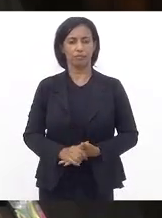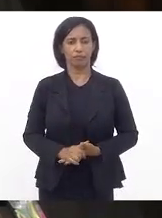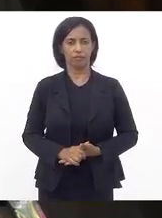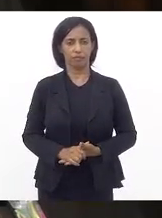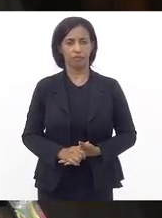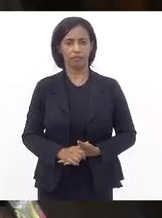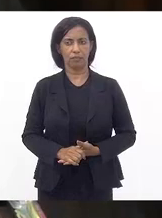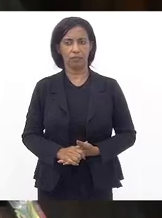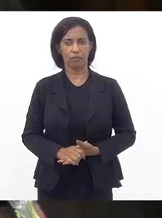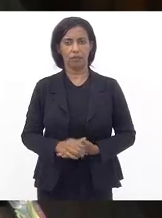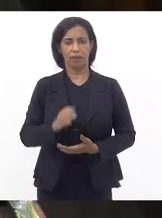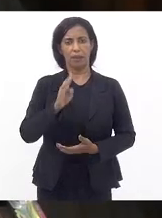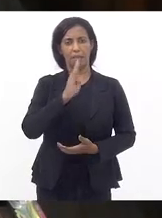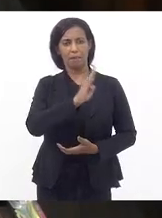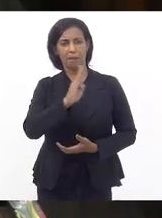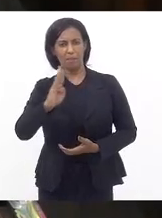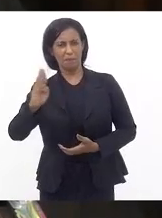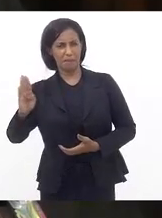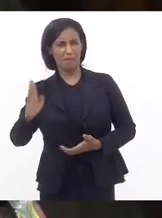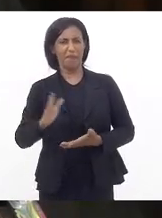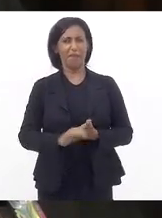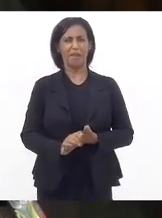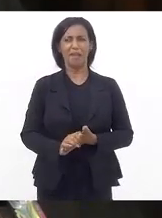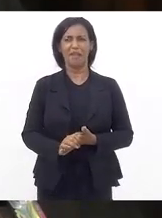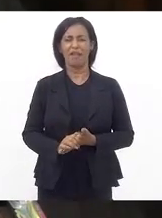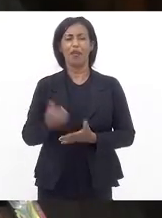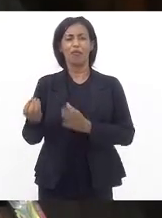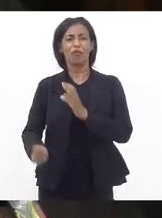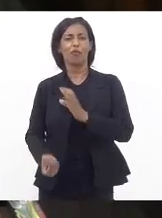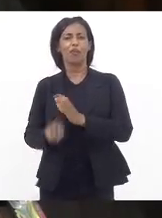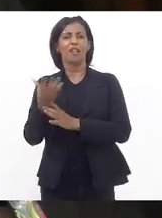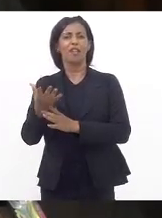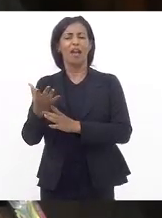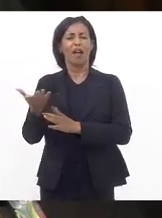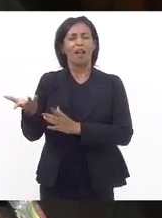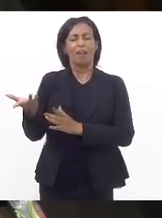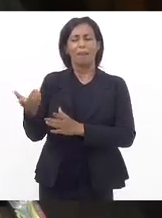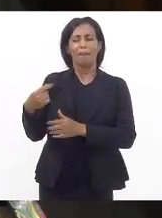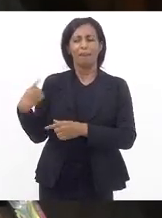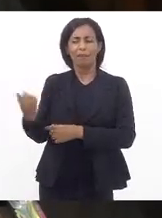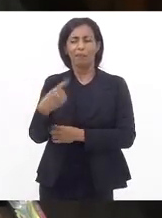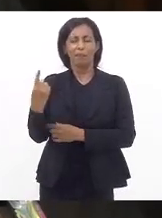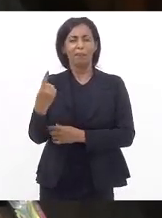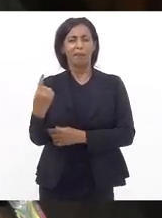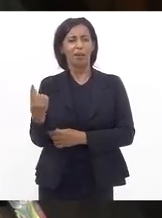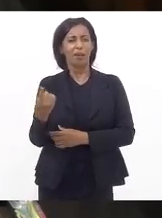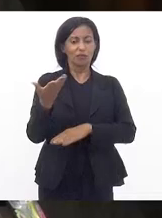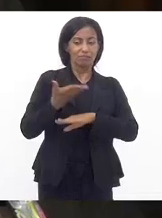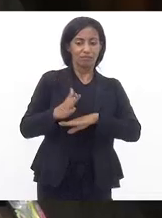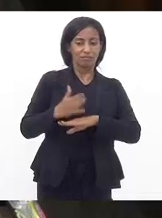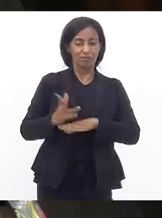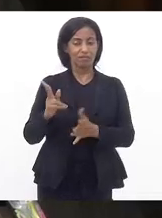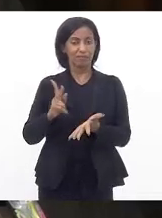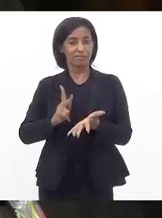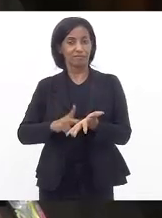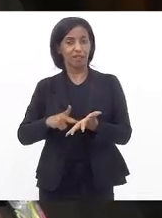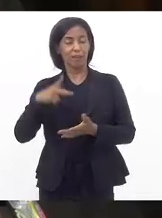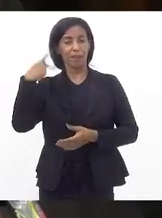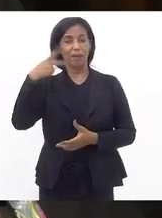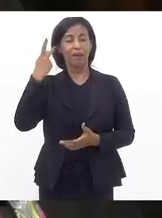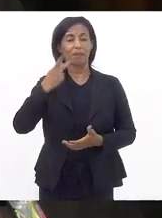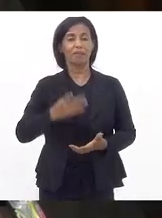big big brother não sei que isso tem criado iluminações para nós Sanderson que exerciam a real função